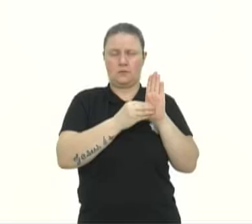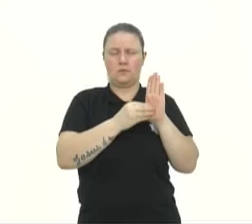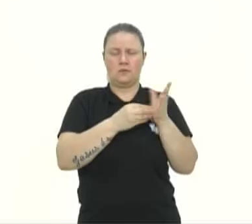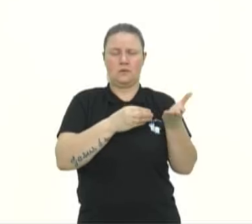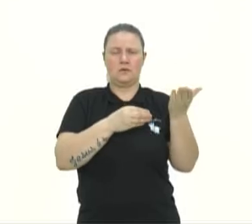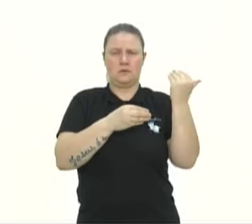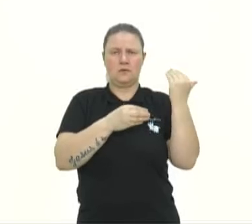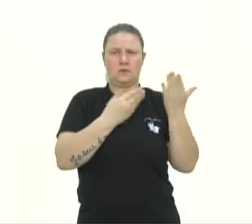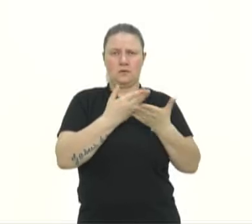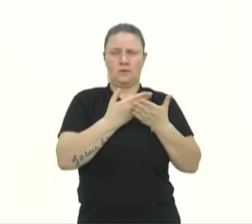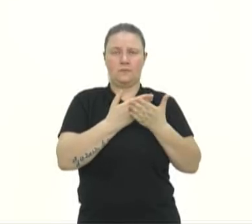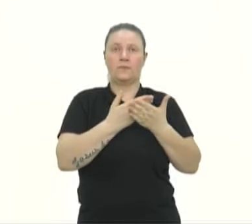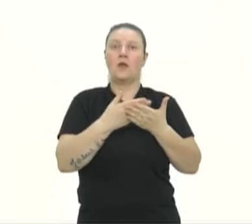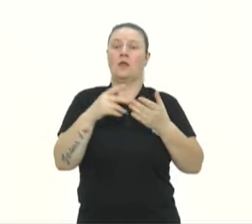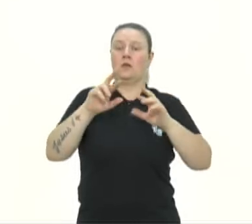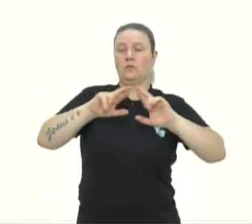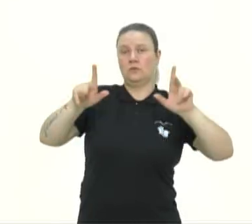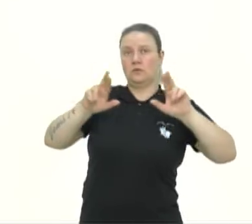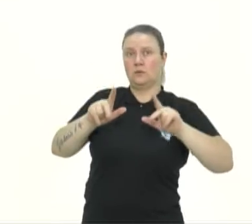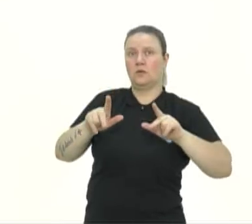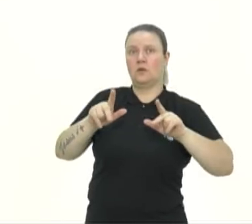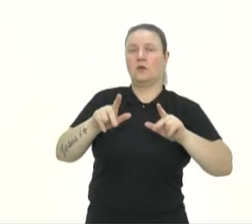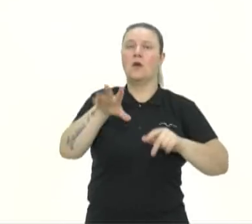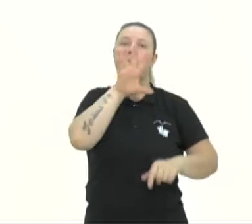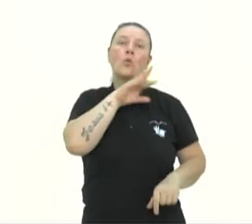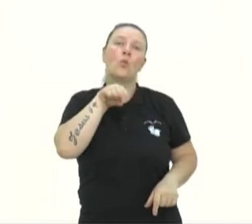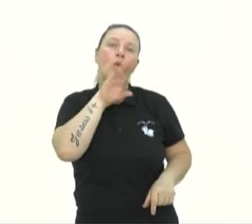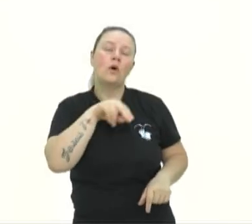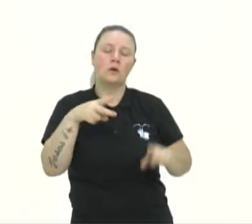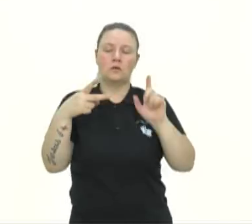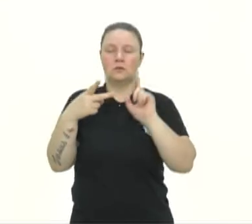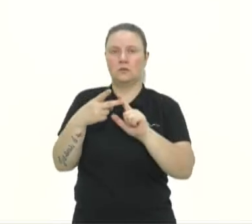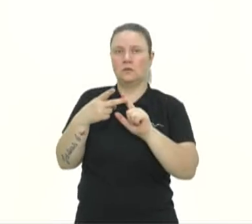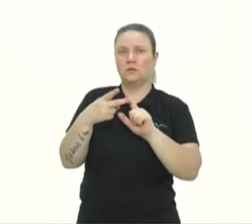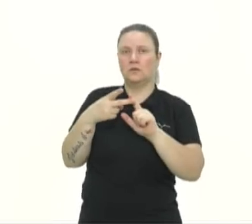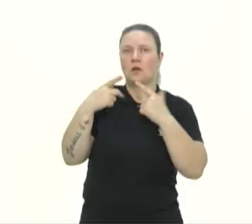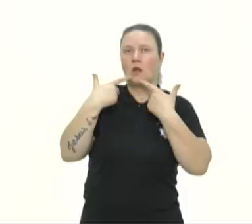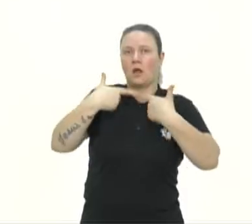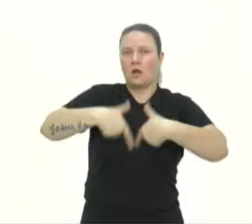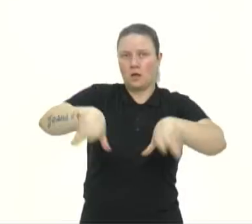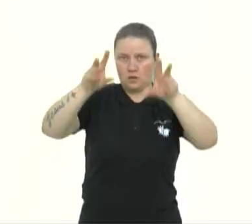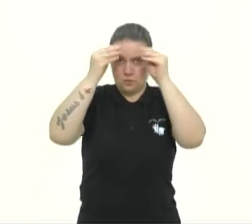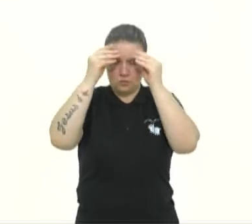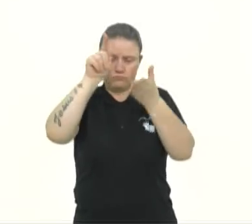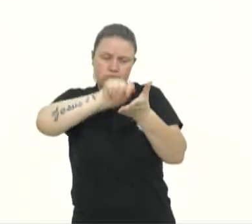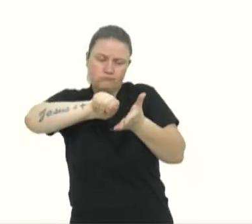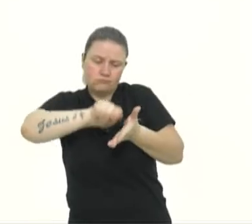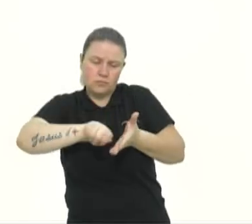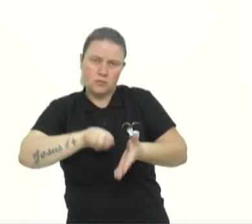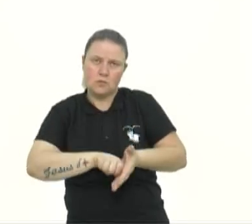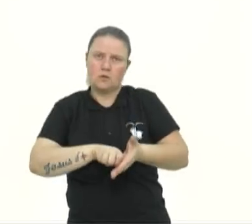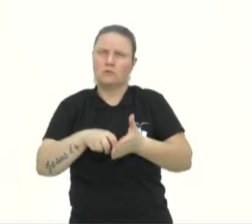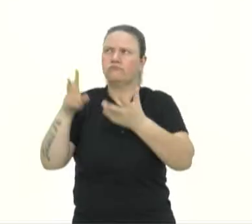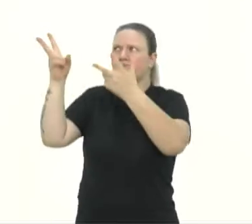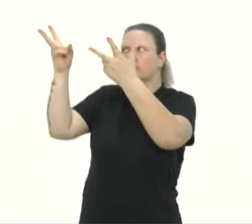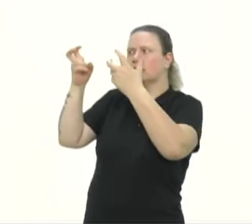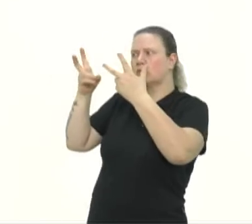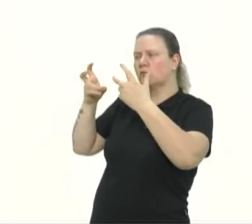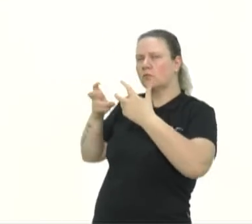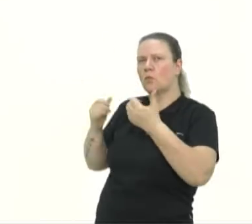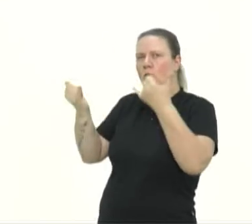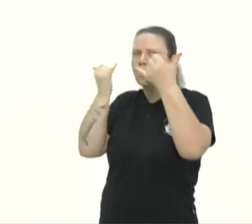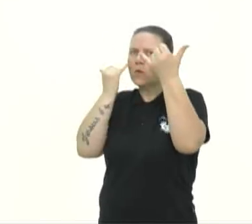Diferenciamos linguagem oral de linguagem escrita, certo? Identificamos informações explícitas no